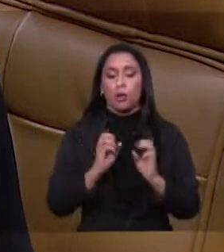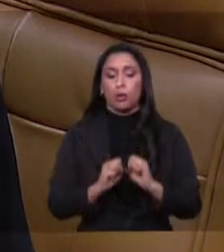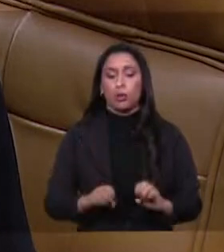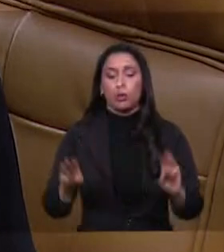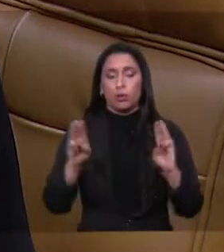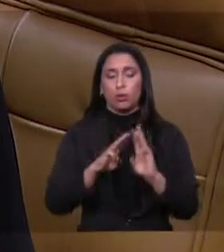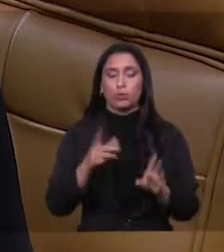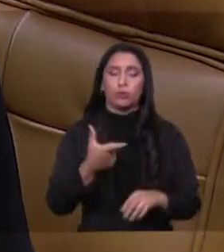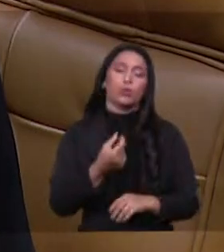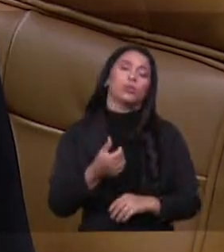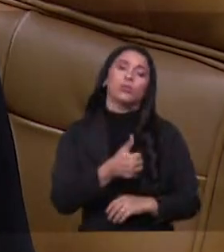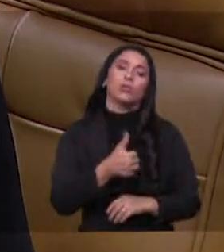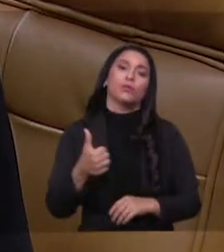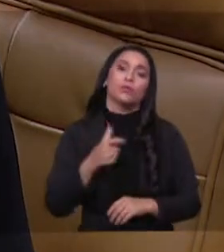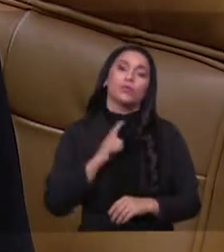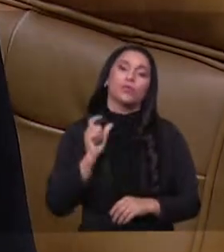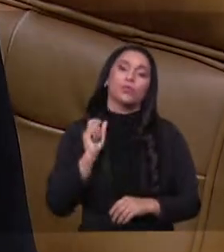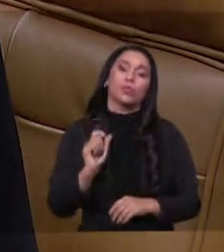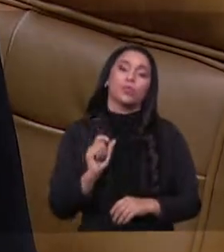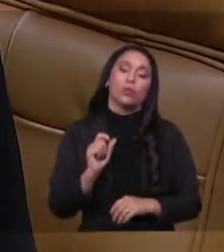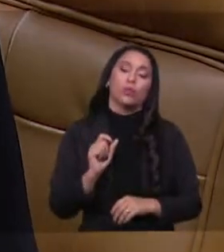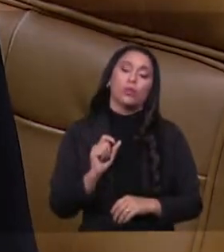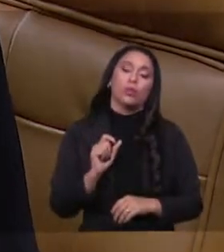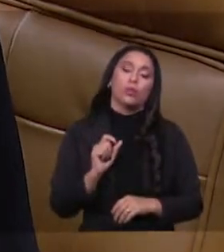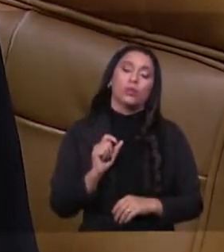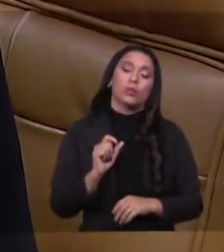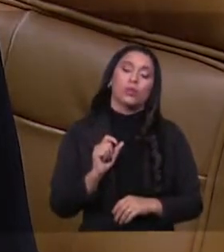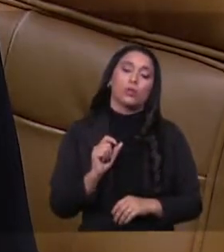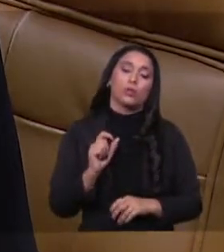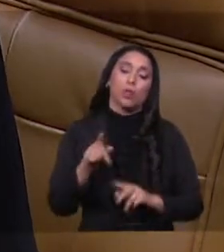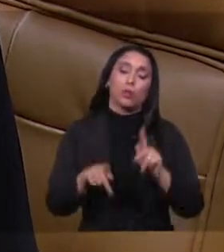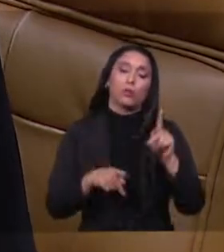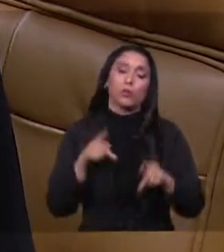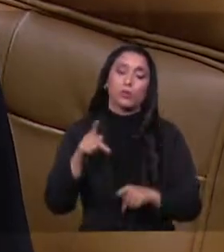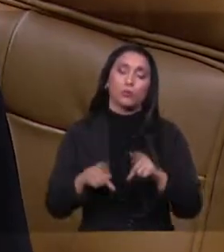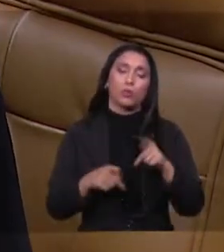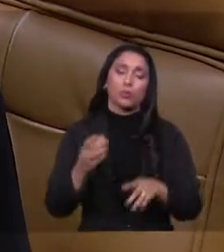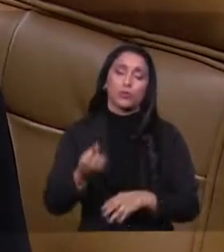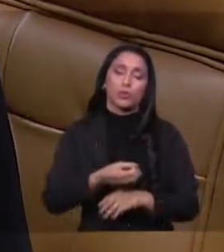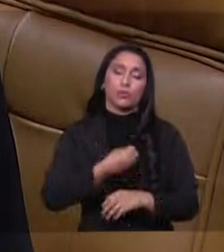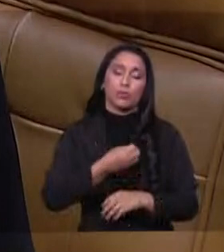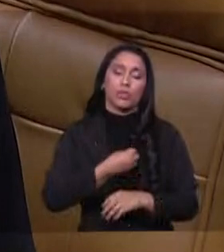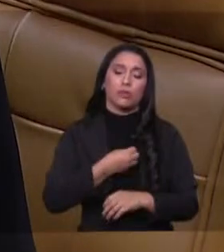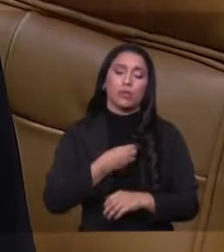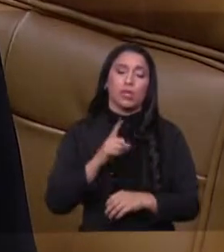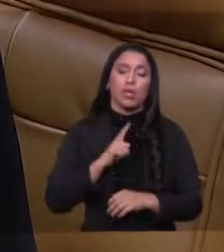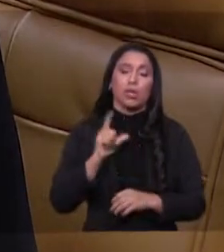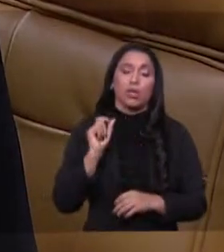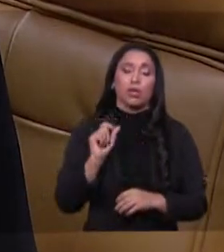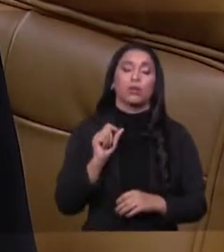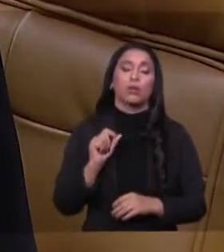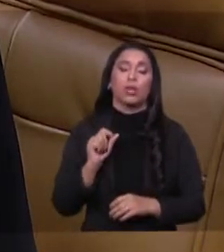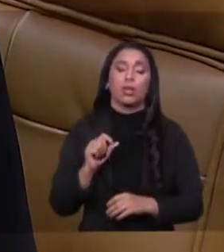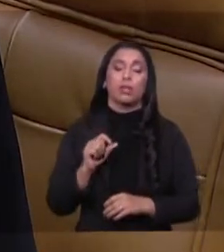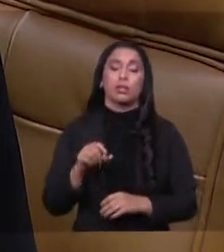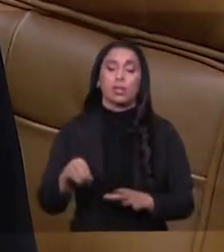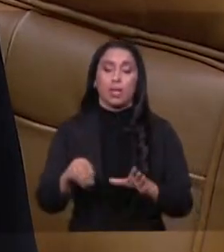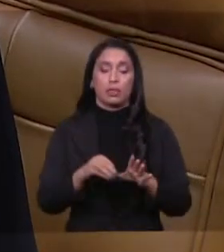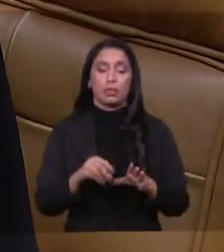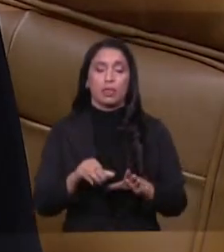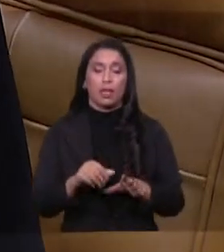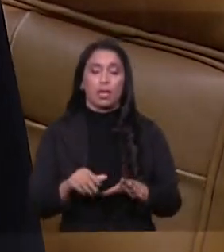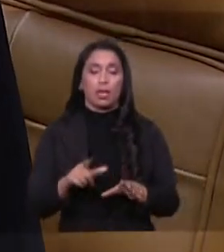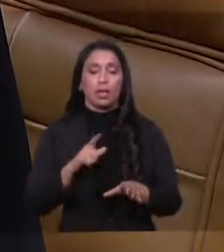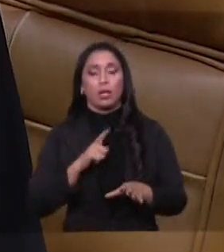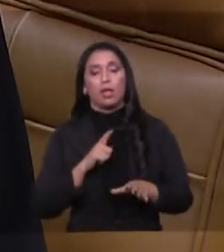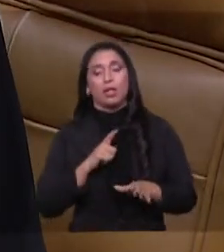publicado em 2021, sobre a situação dos povos indígenas, reconhece que a relação com a terra, seus